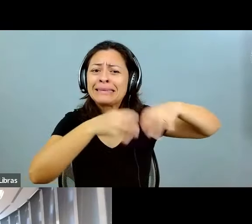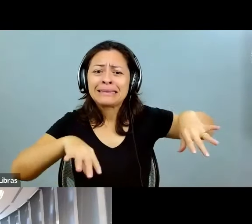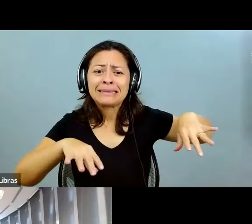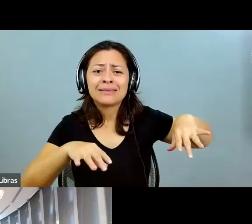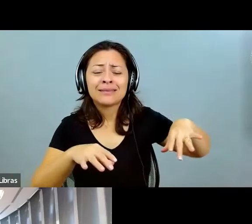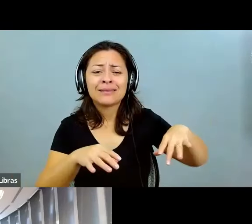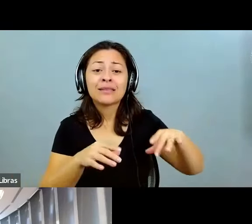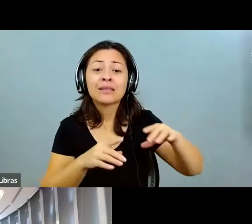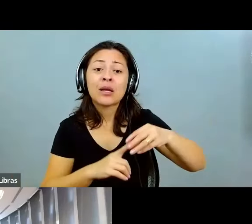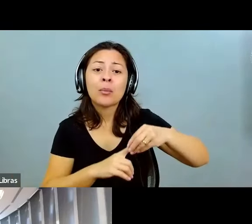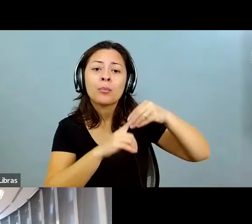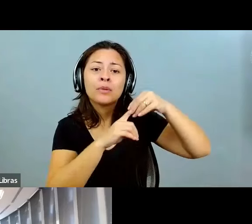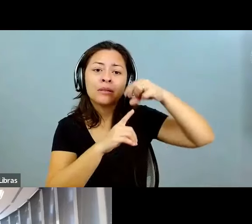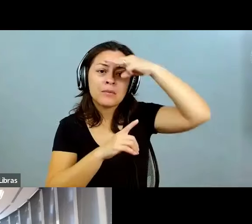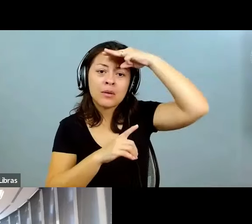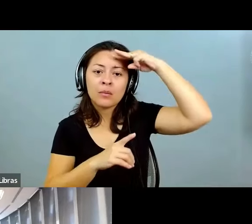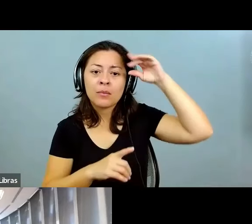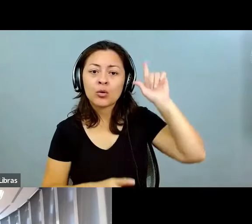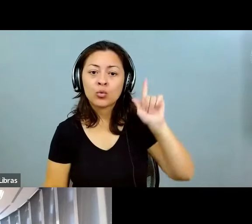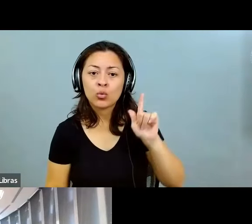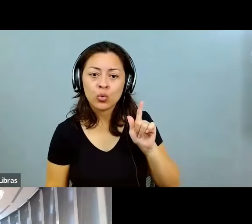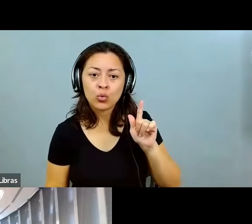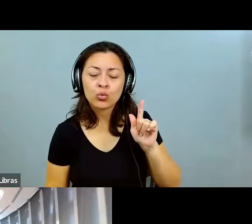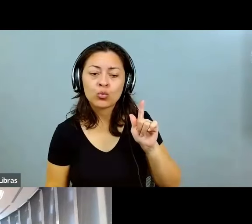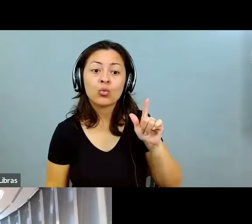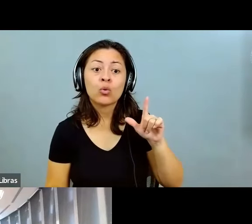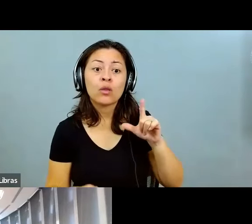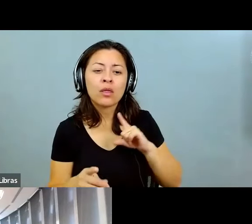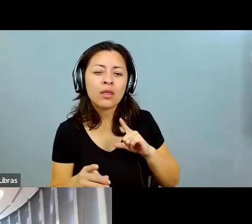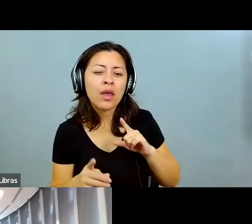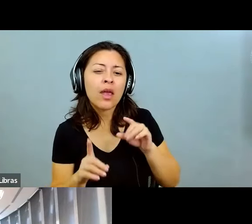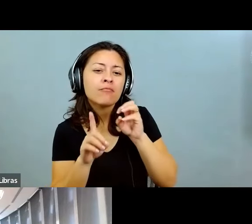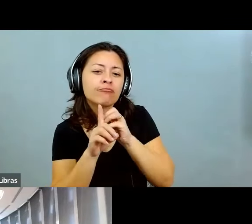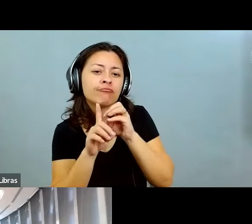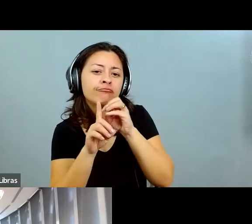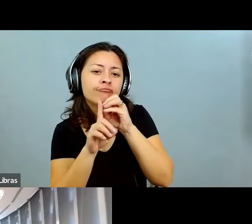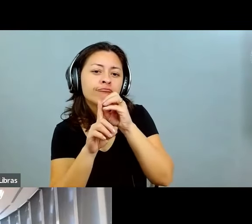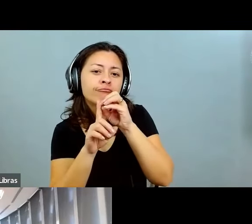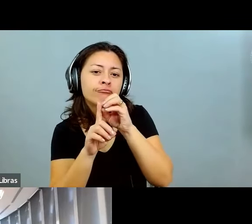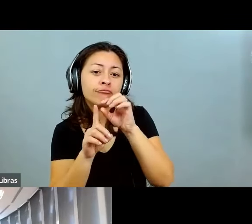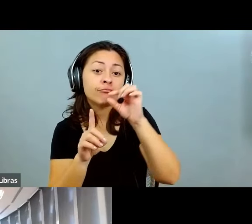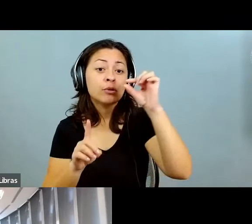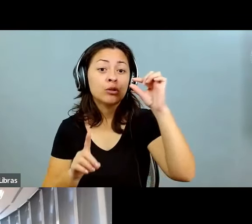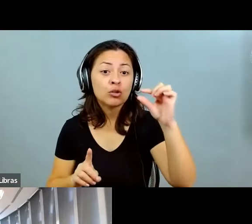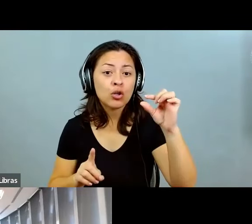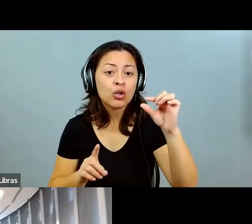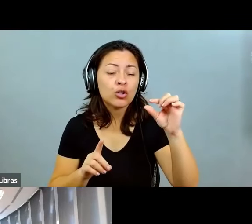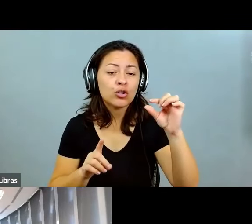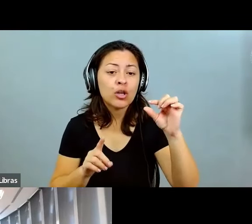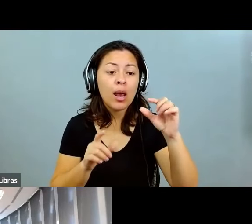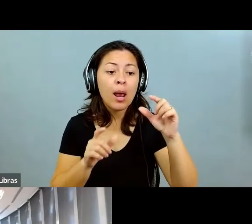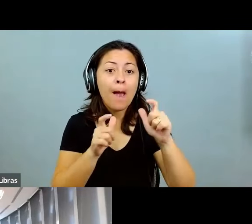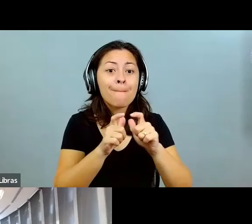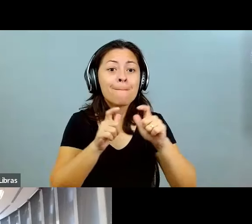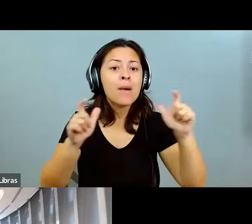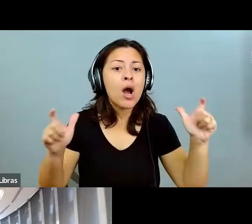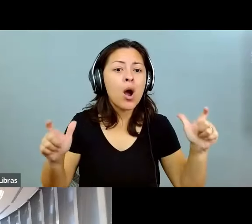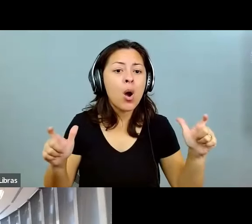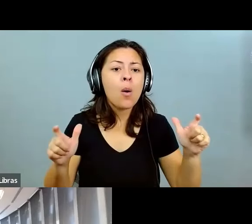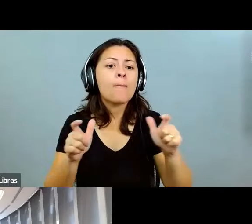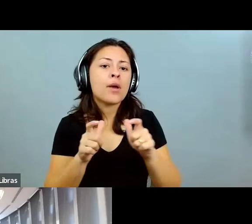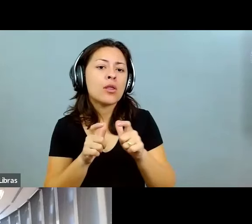Mato Grosso se a disponibilidade total de semente de soja para 2024 se ela vai ser maior ou menor tá acho que tem uma expectativa no mercado que tem uma